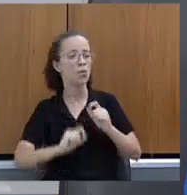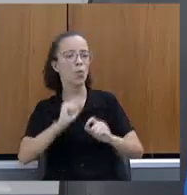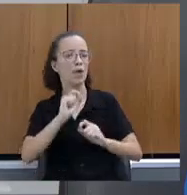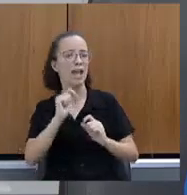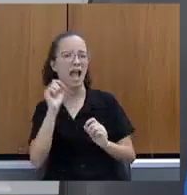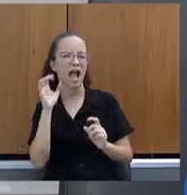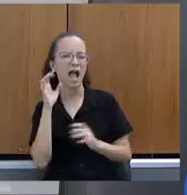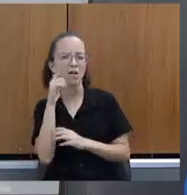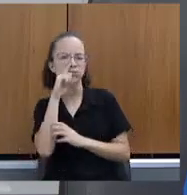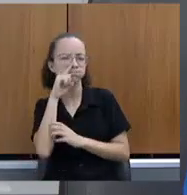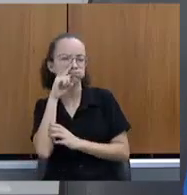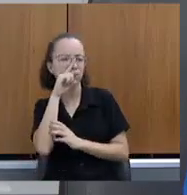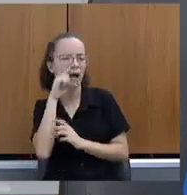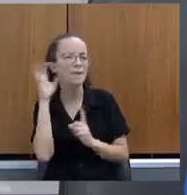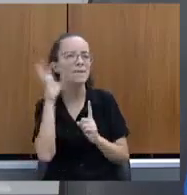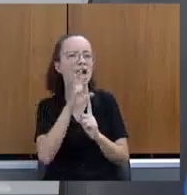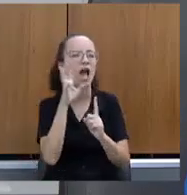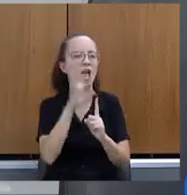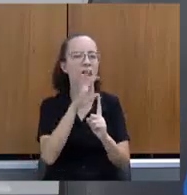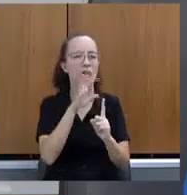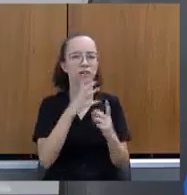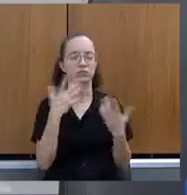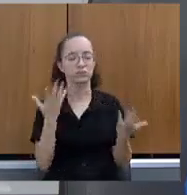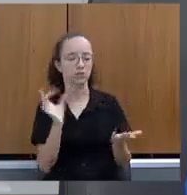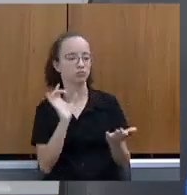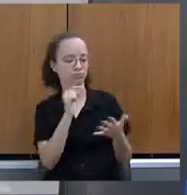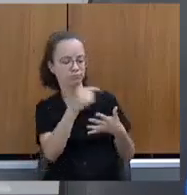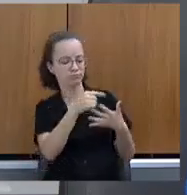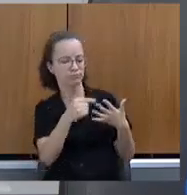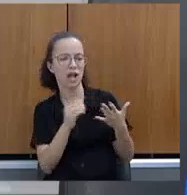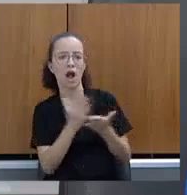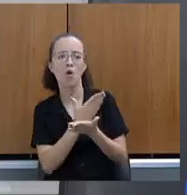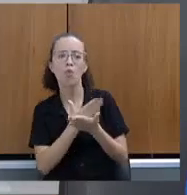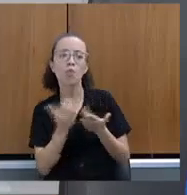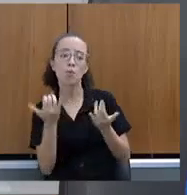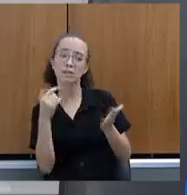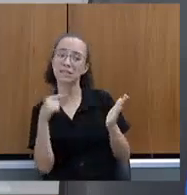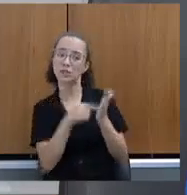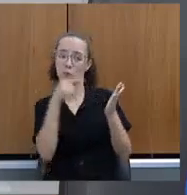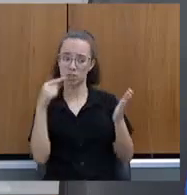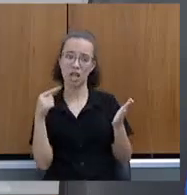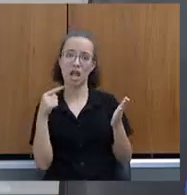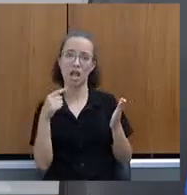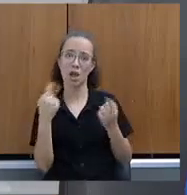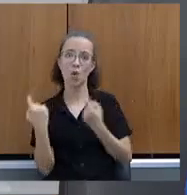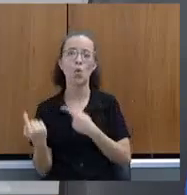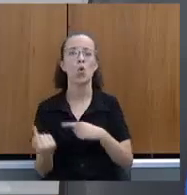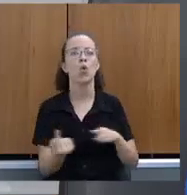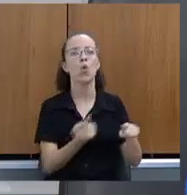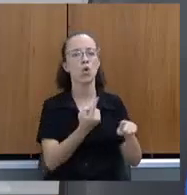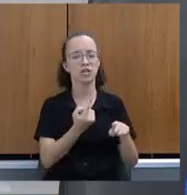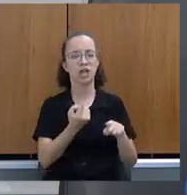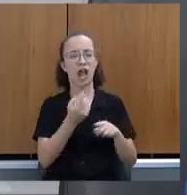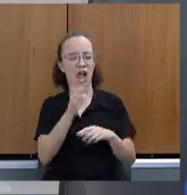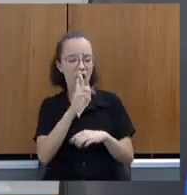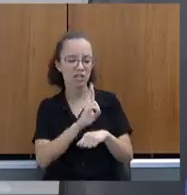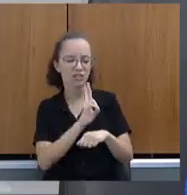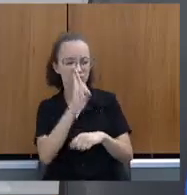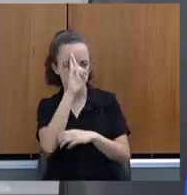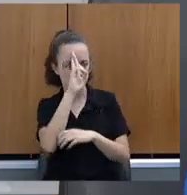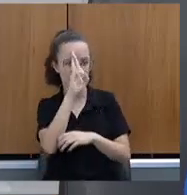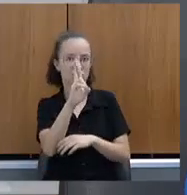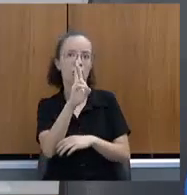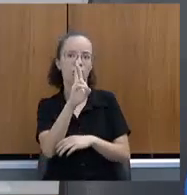de terceirização predatória essas são apenas algumas das denúncias que pesam contra a direção da empresa Mineira de comunicação